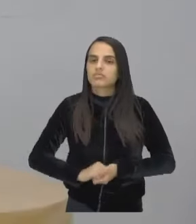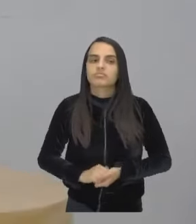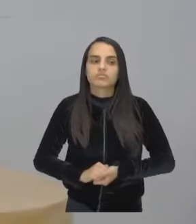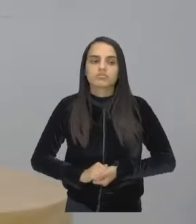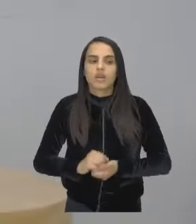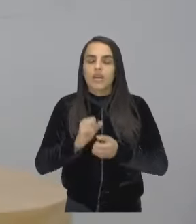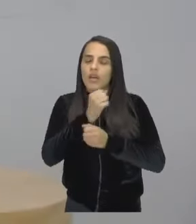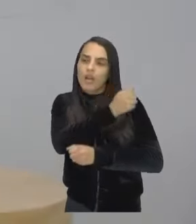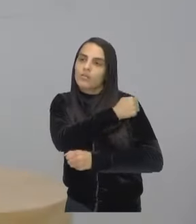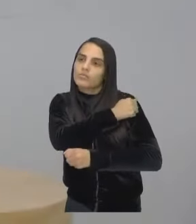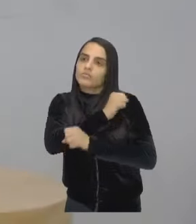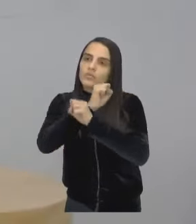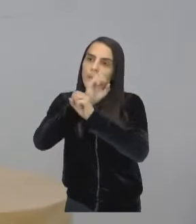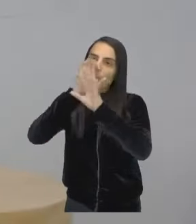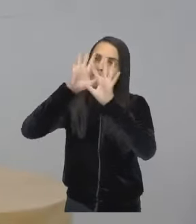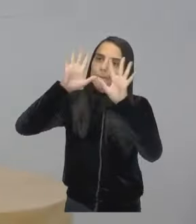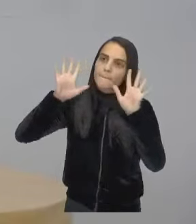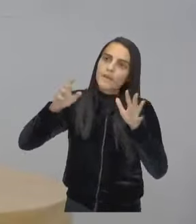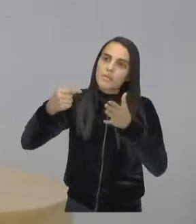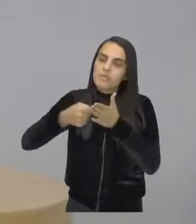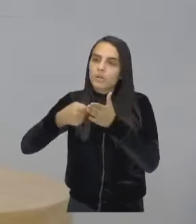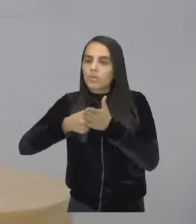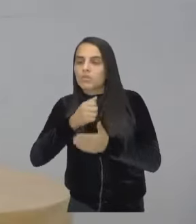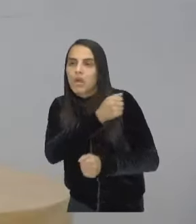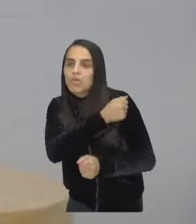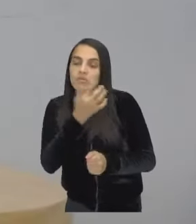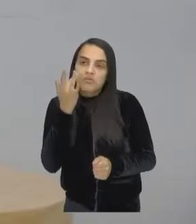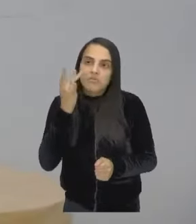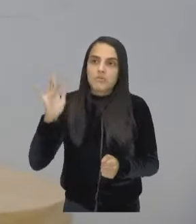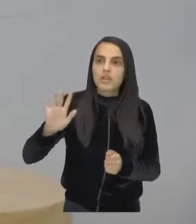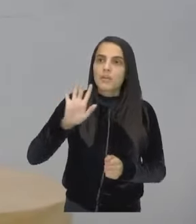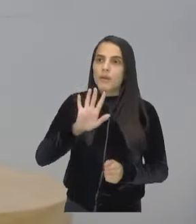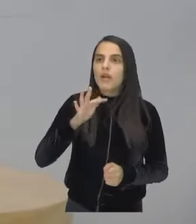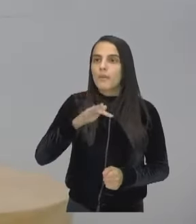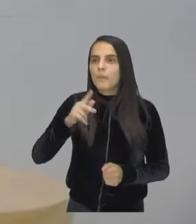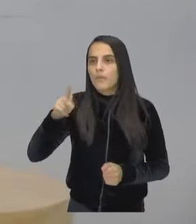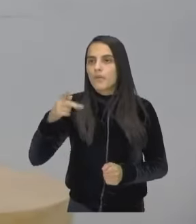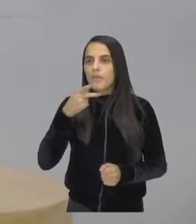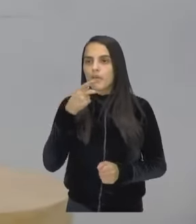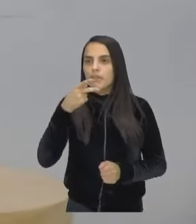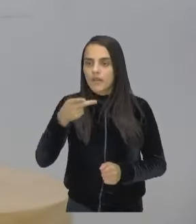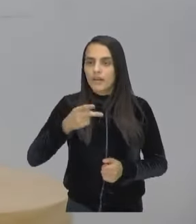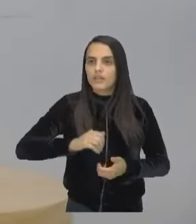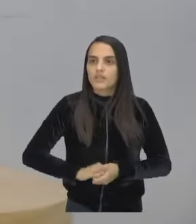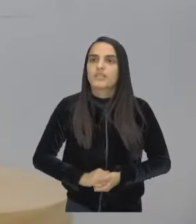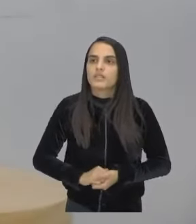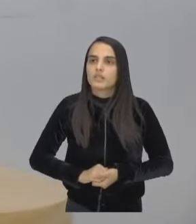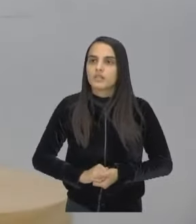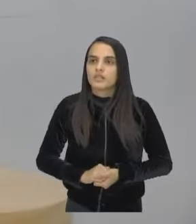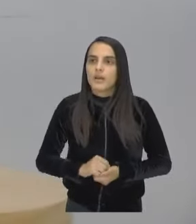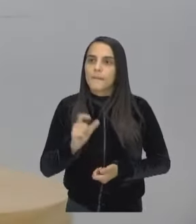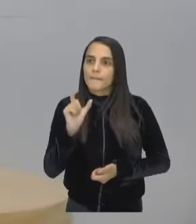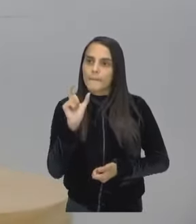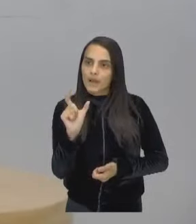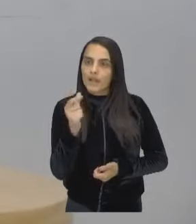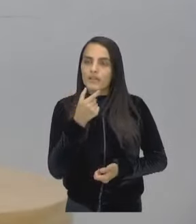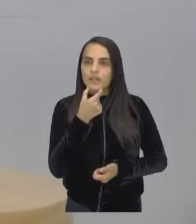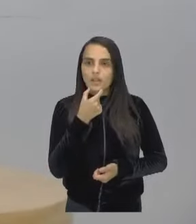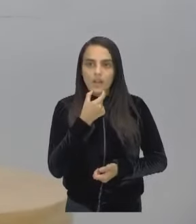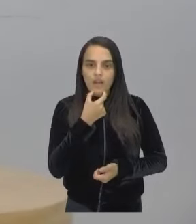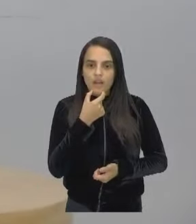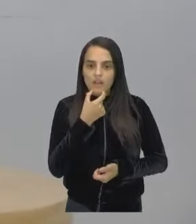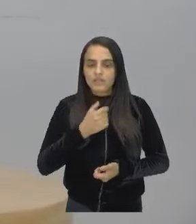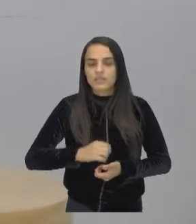nem se foi pergunta de alunos da Pro. Mas ela fala assim, is it correct,